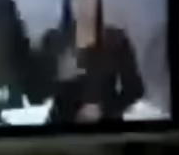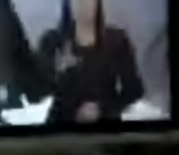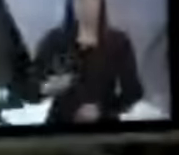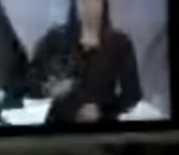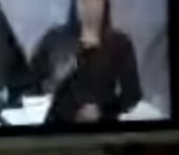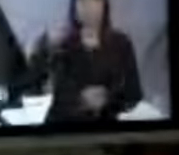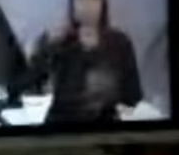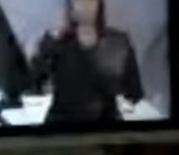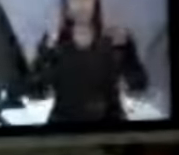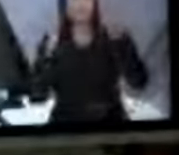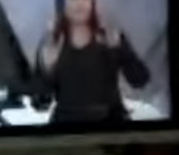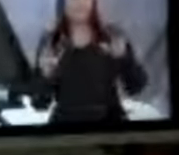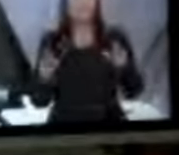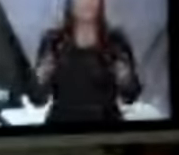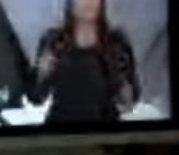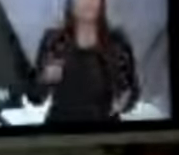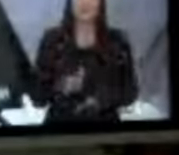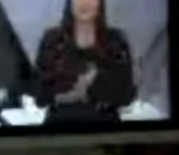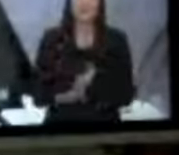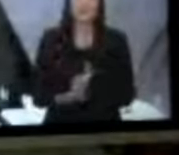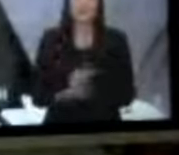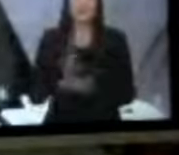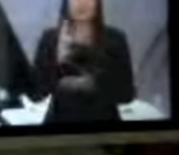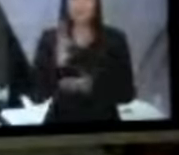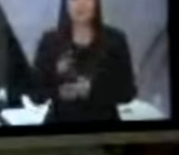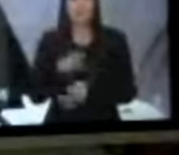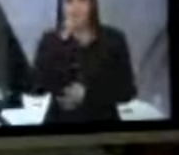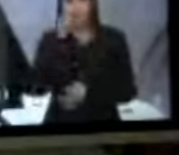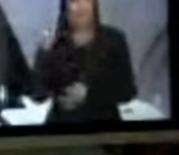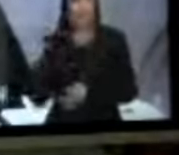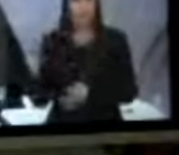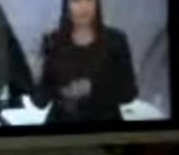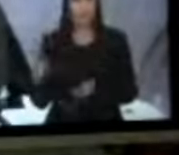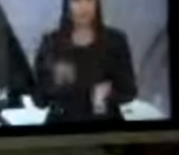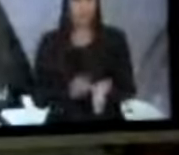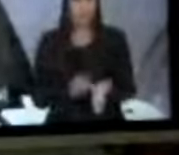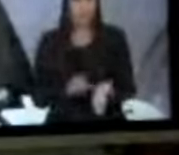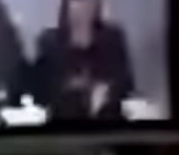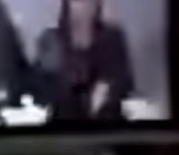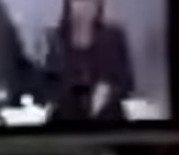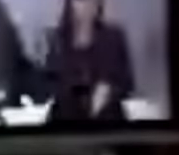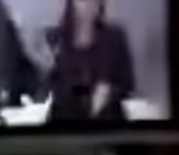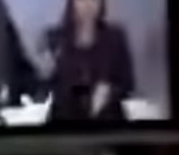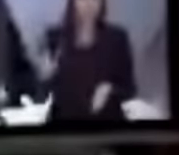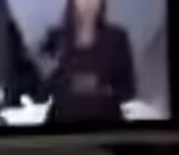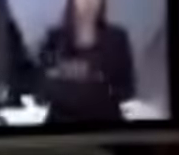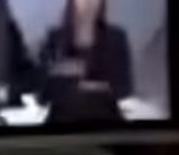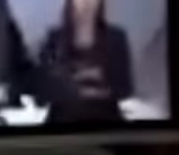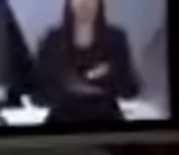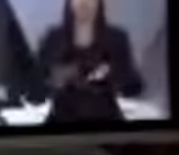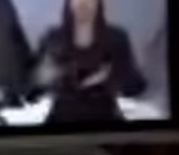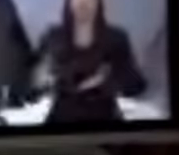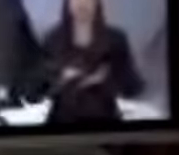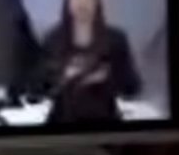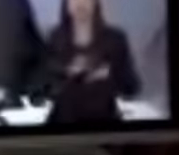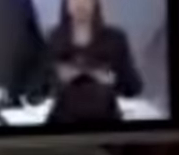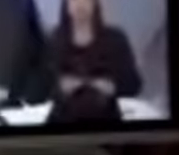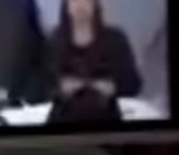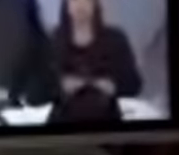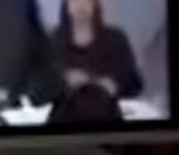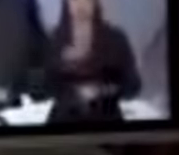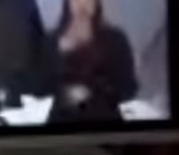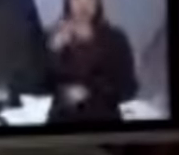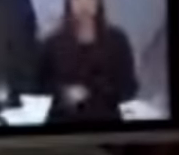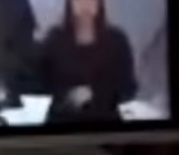saber bem o que estava acontecendo estão recusando o acordo de não persecução penal que envolve a devolução do passaporte e a retirada